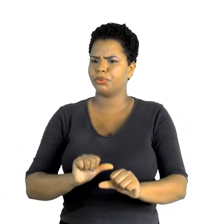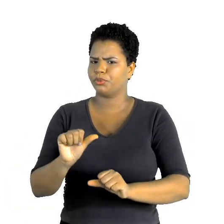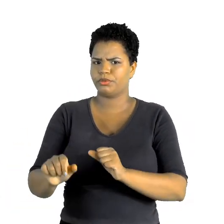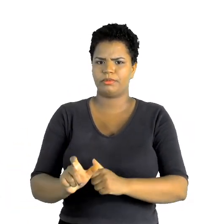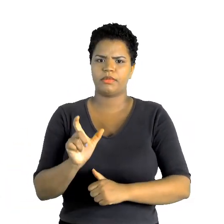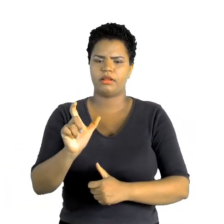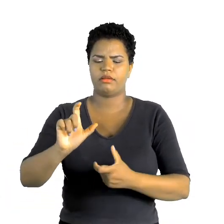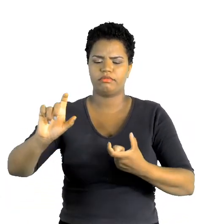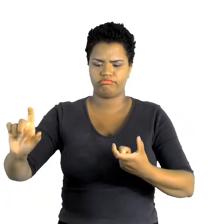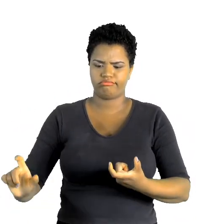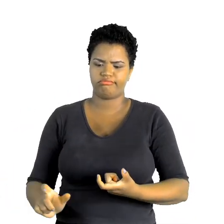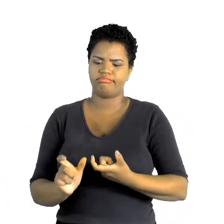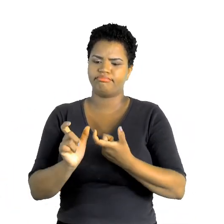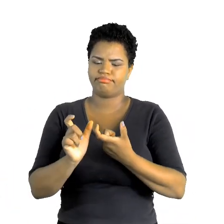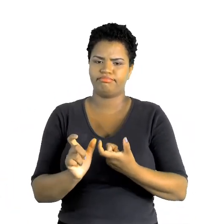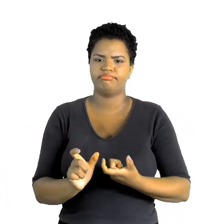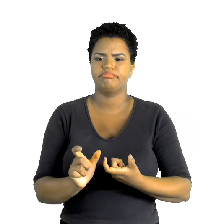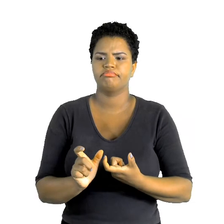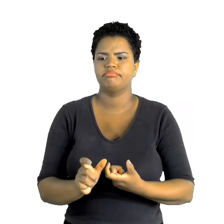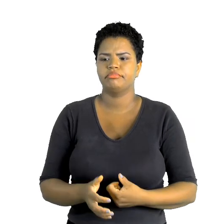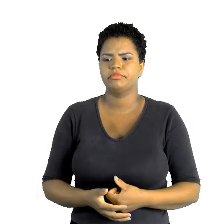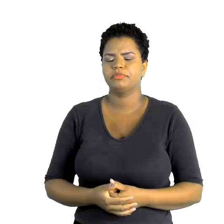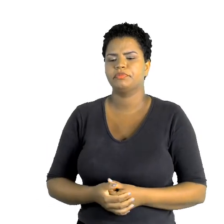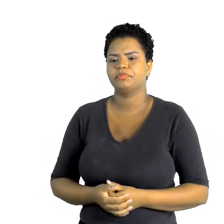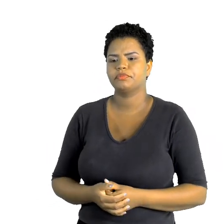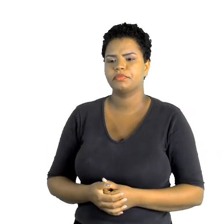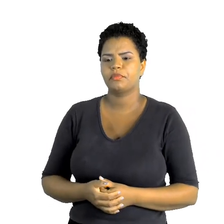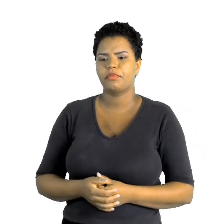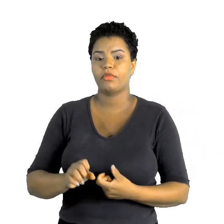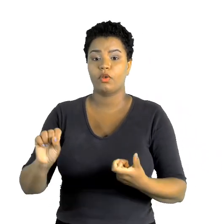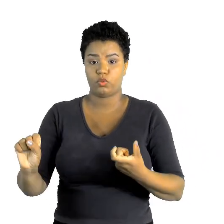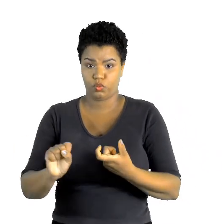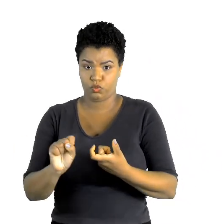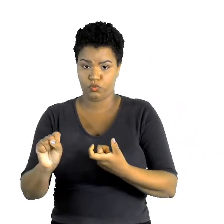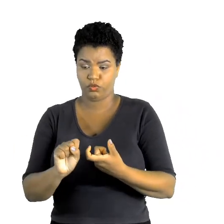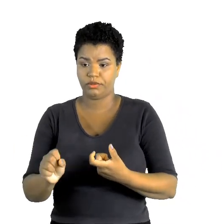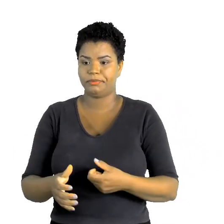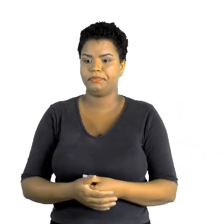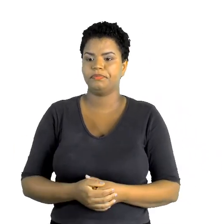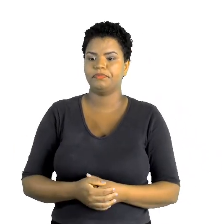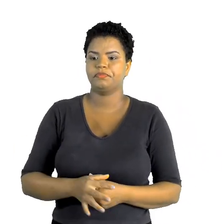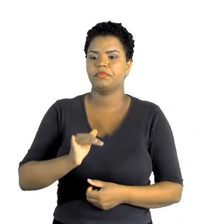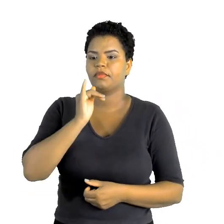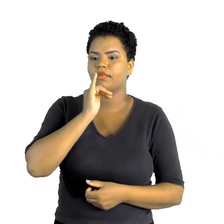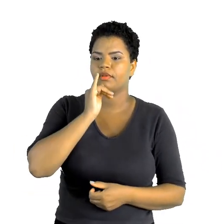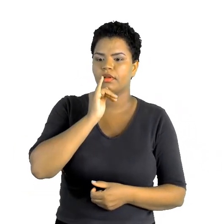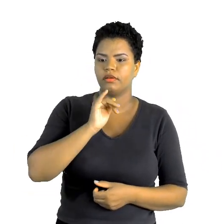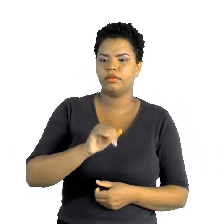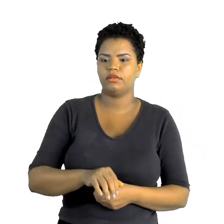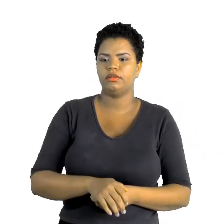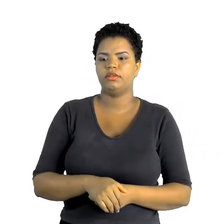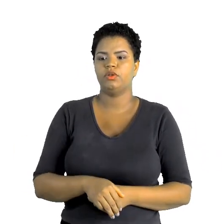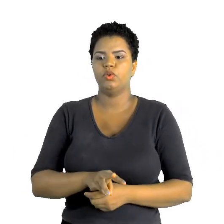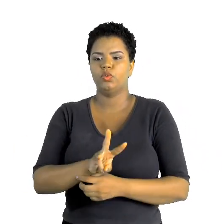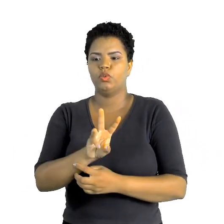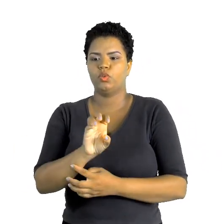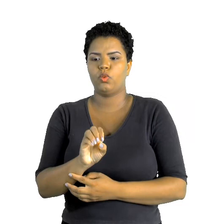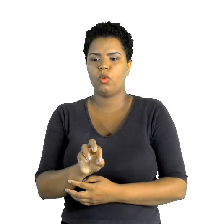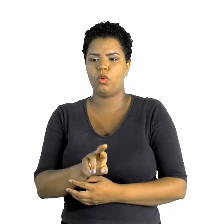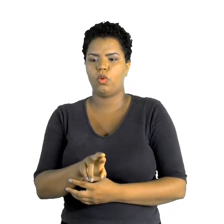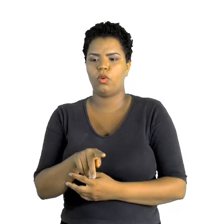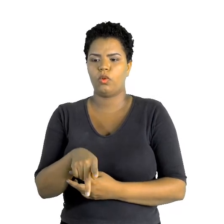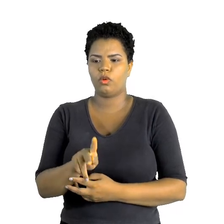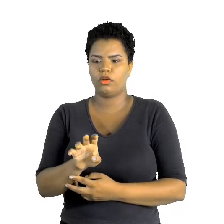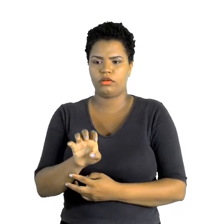aí, portanto, da formação do sufixo. Aí nós temos os exemplos, workers, que é trabalho. Se você